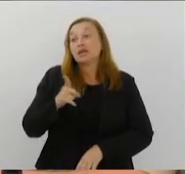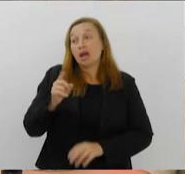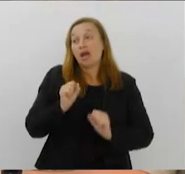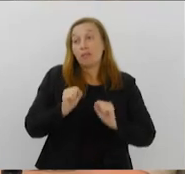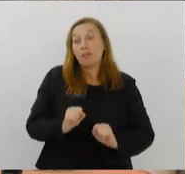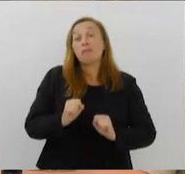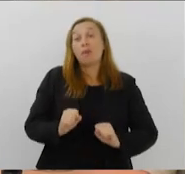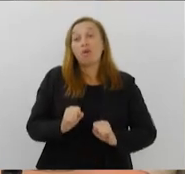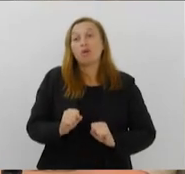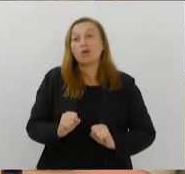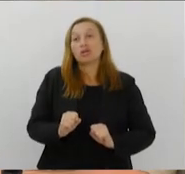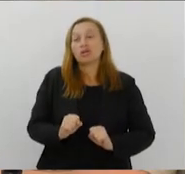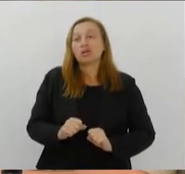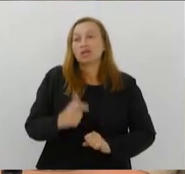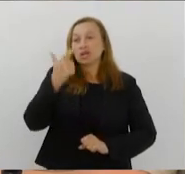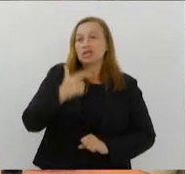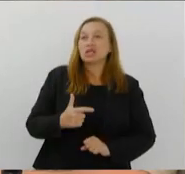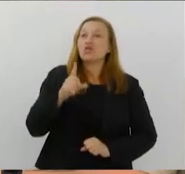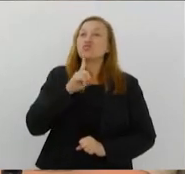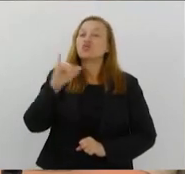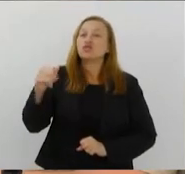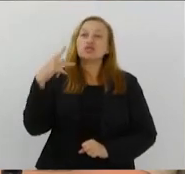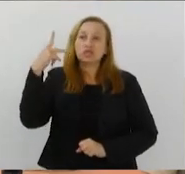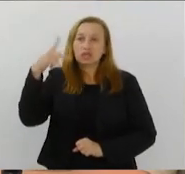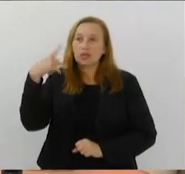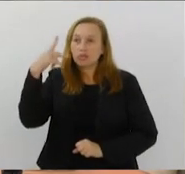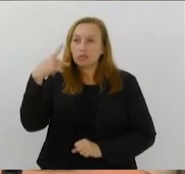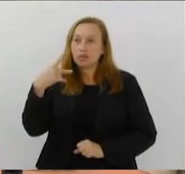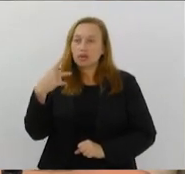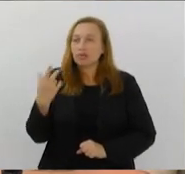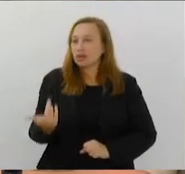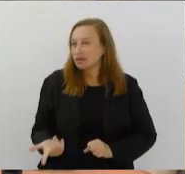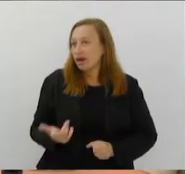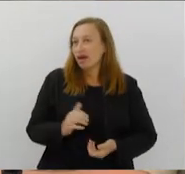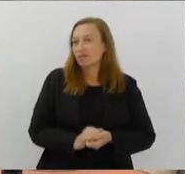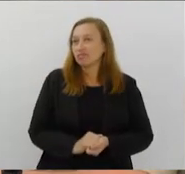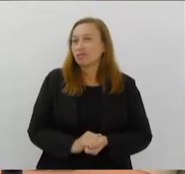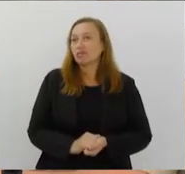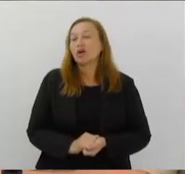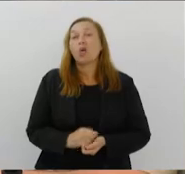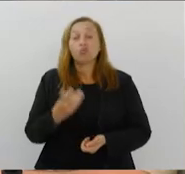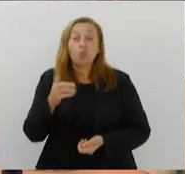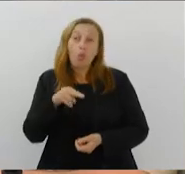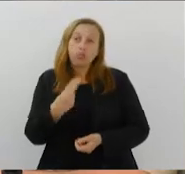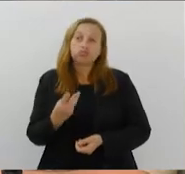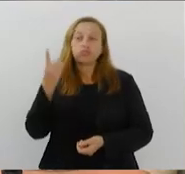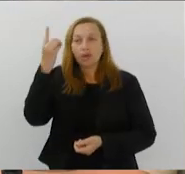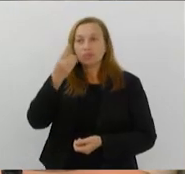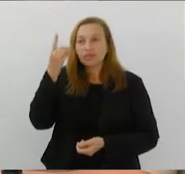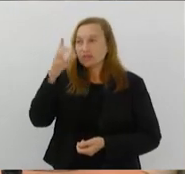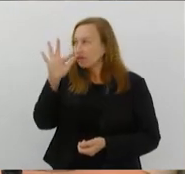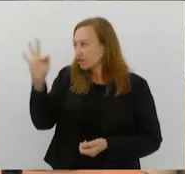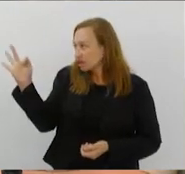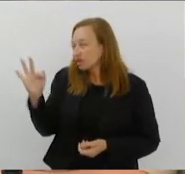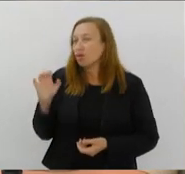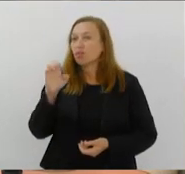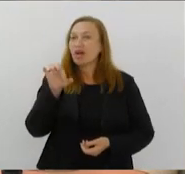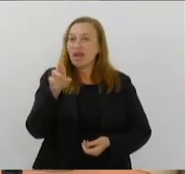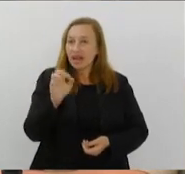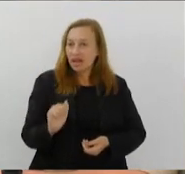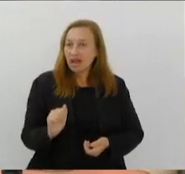pode um dia ser deputada, ou ser vereadora numa cidade, ou ser deputada federal, como a Erika Hilton. E eu queria saber